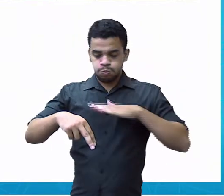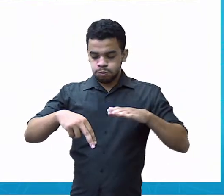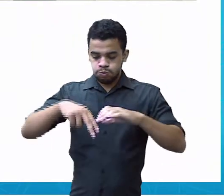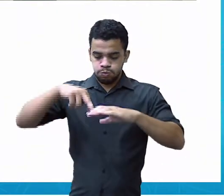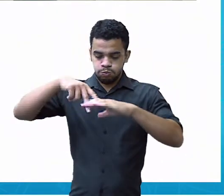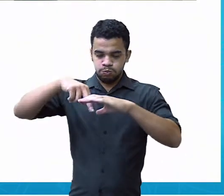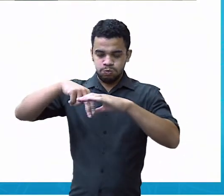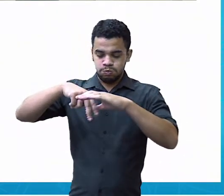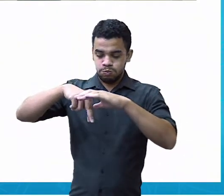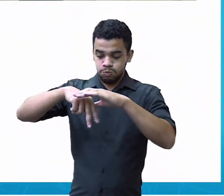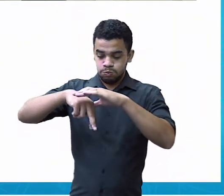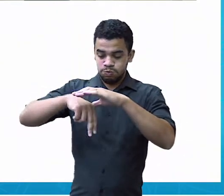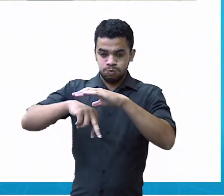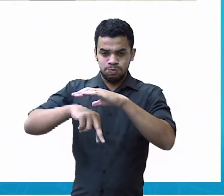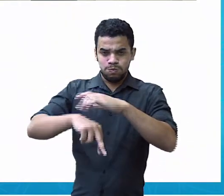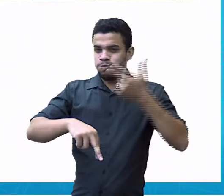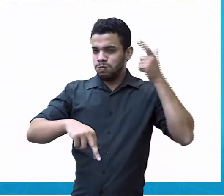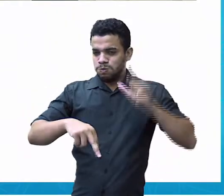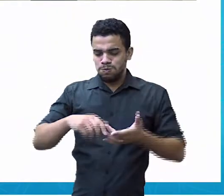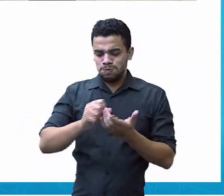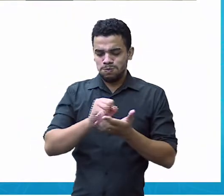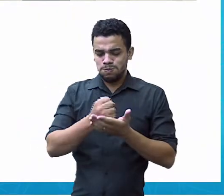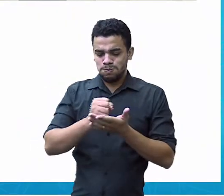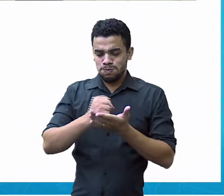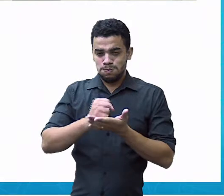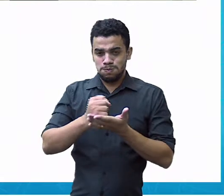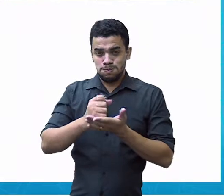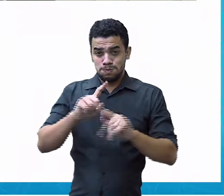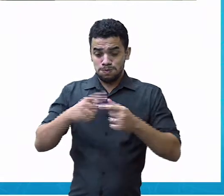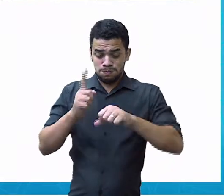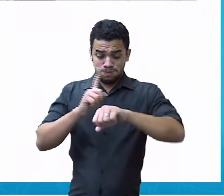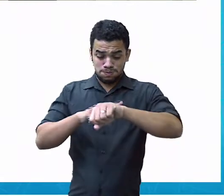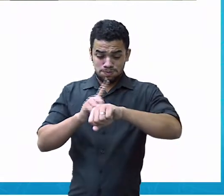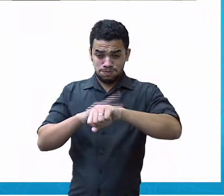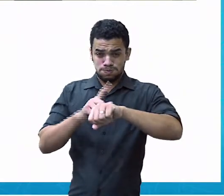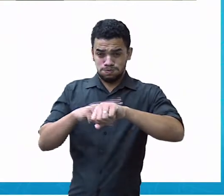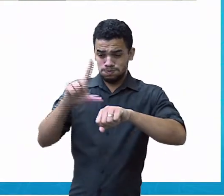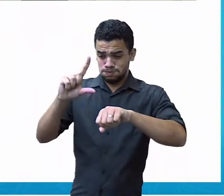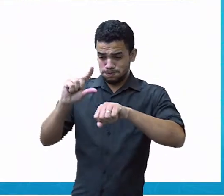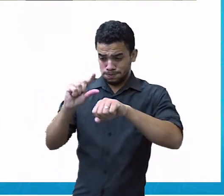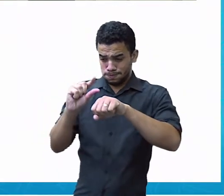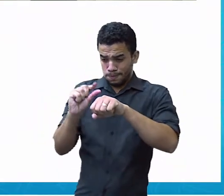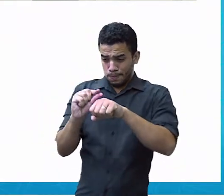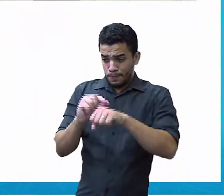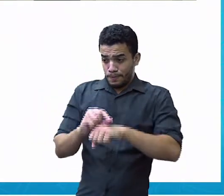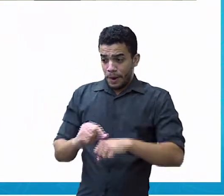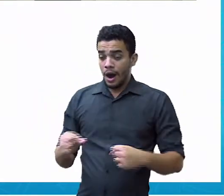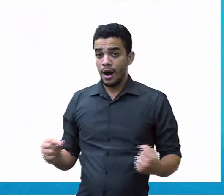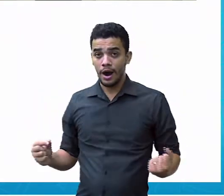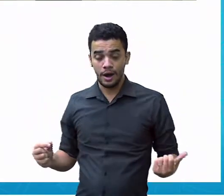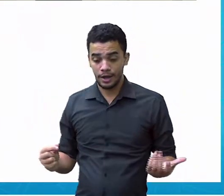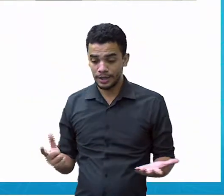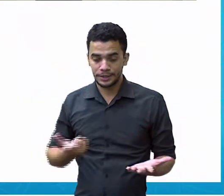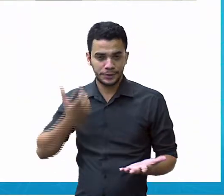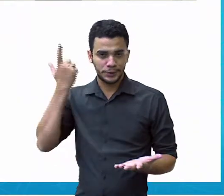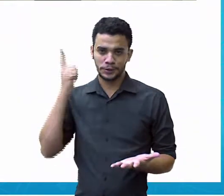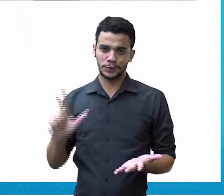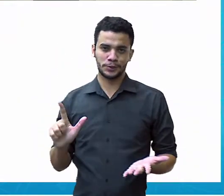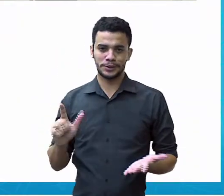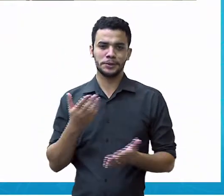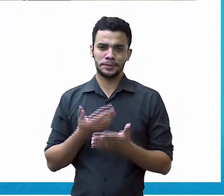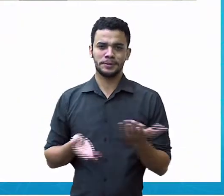sistema respiratório. Podemos controlar também, até certo ponto, as ações